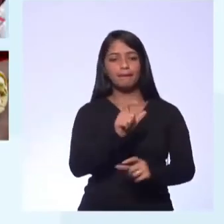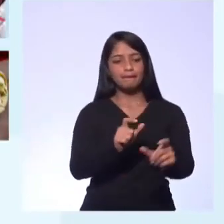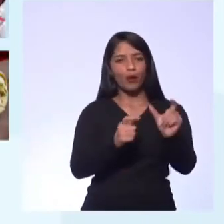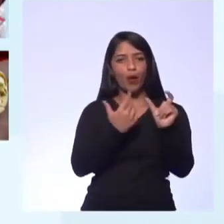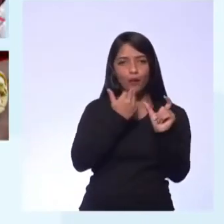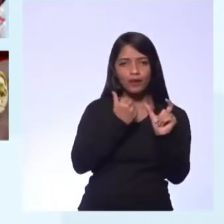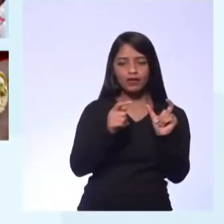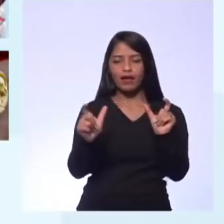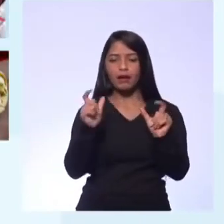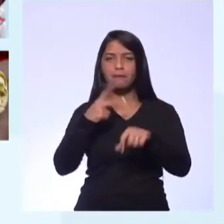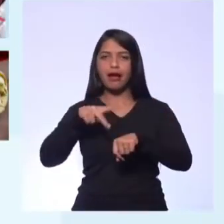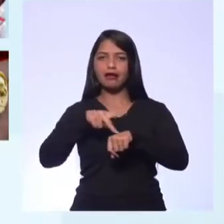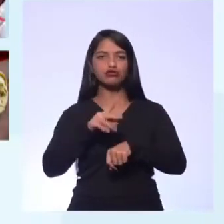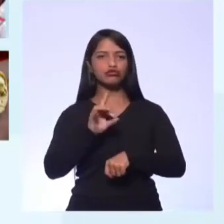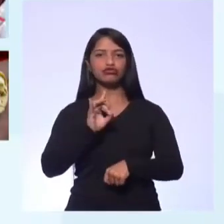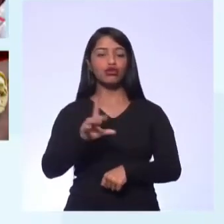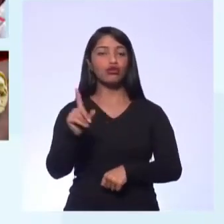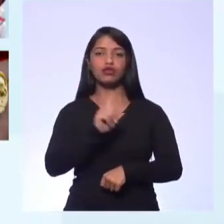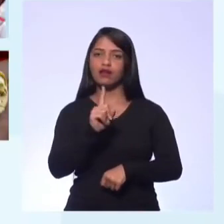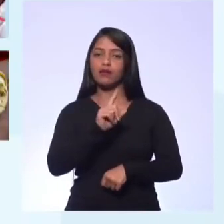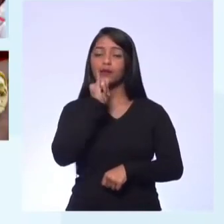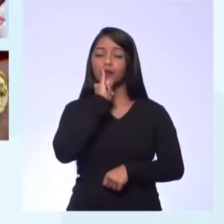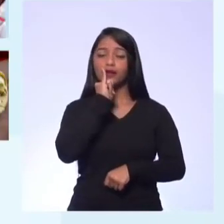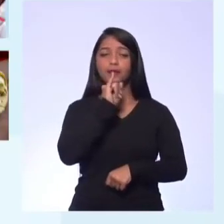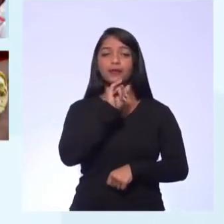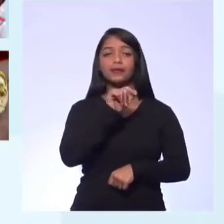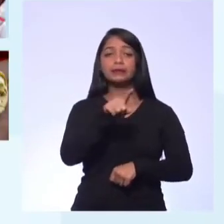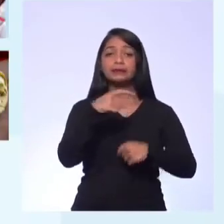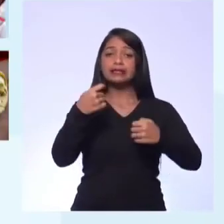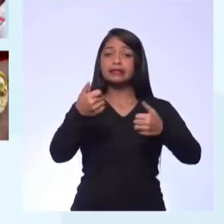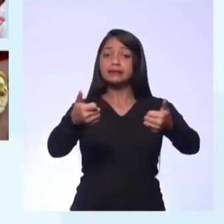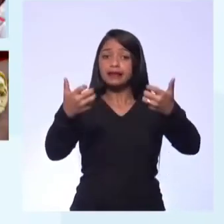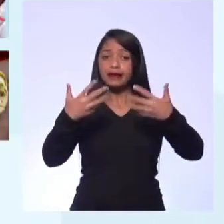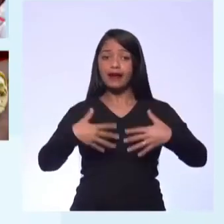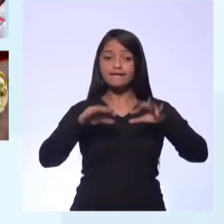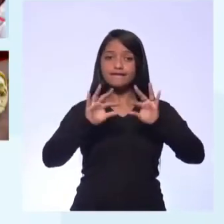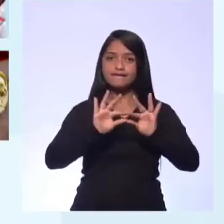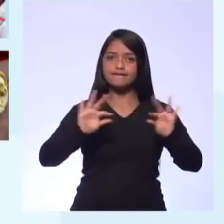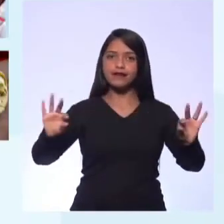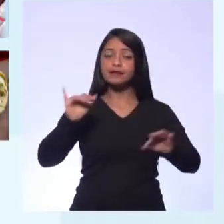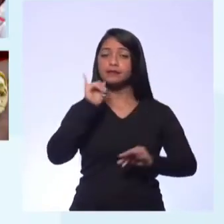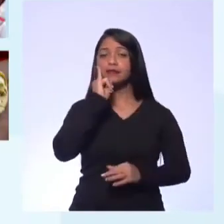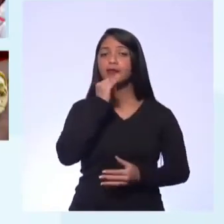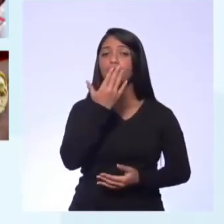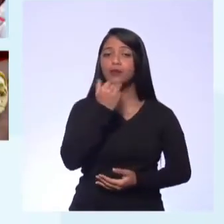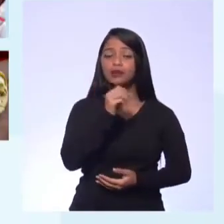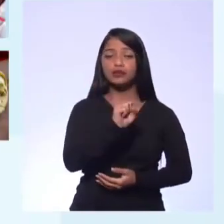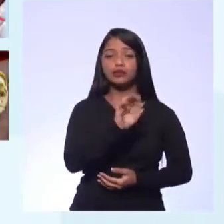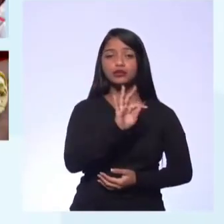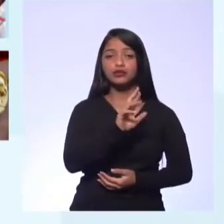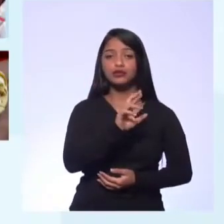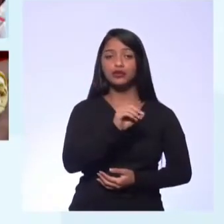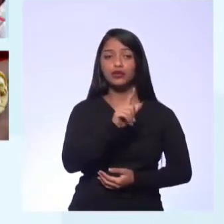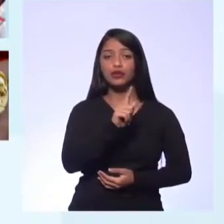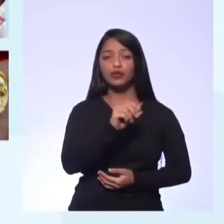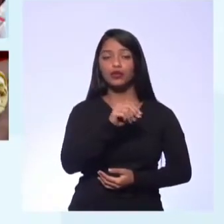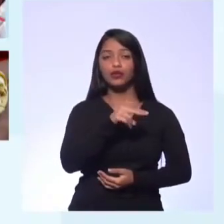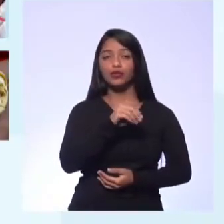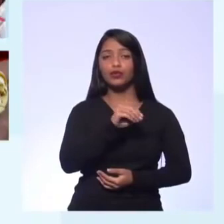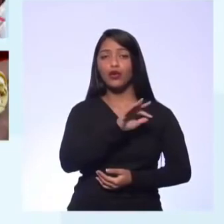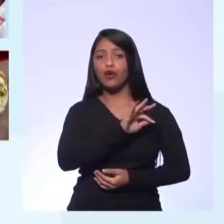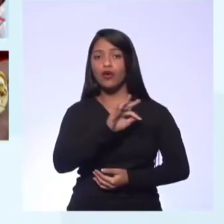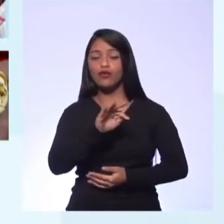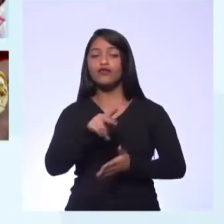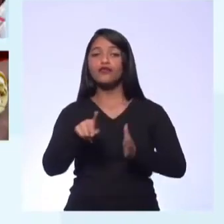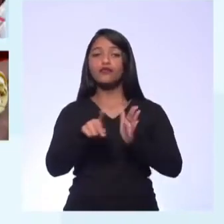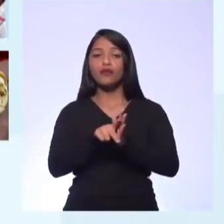falar que o Stroganoff é um prato russo, certo? E aí vai ter uma pegadinha aí, vamos ver se vocês vão conseguir descobrir como é que fala